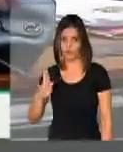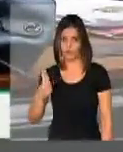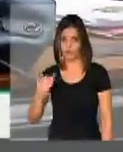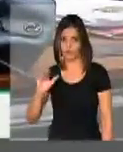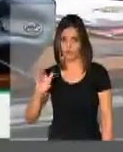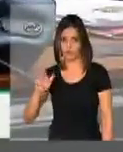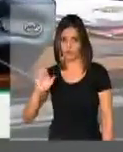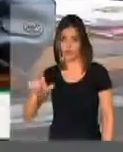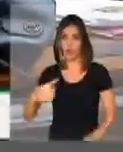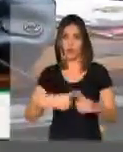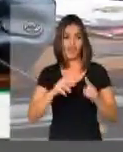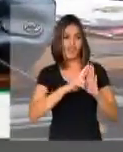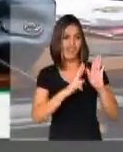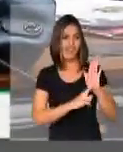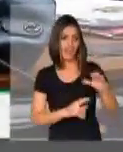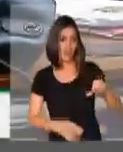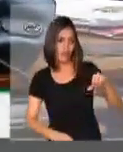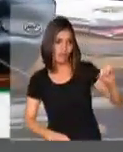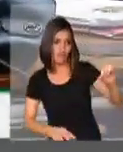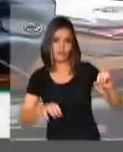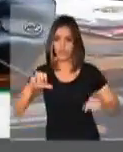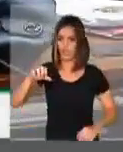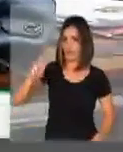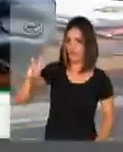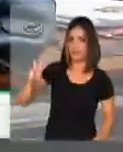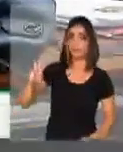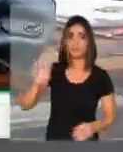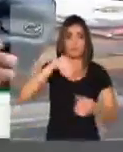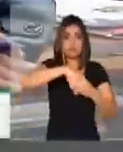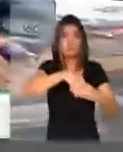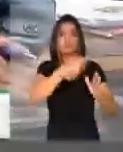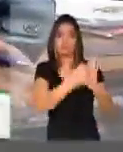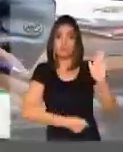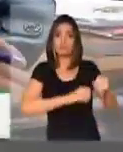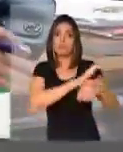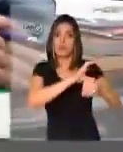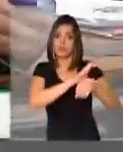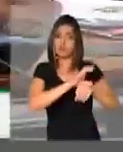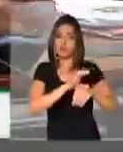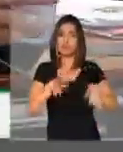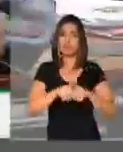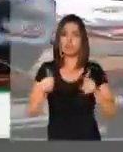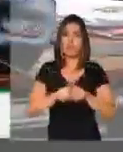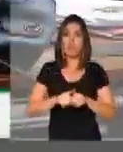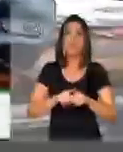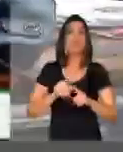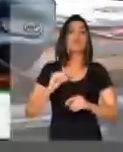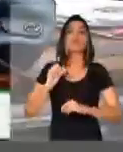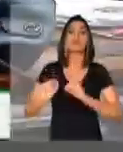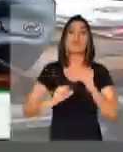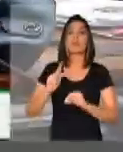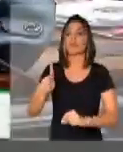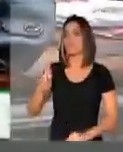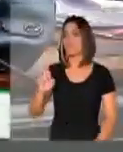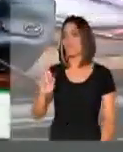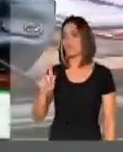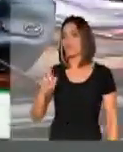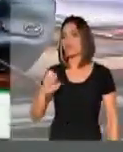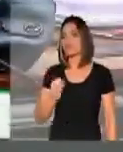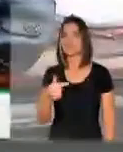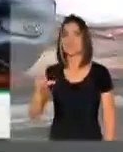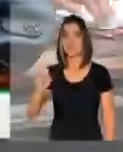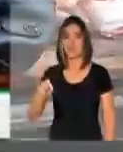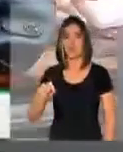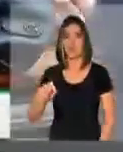regra 90-95, que se trabalhou a progressão da